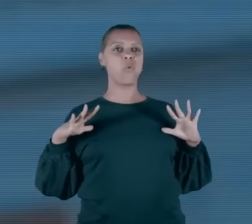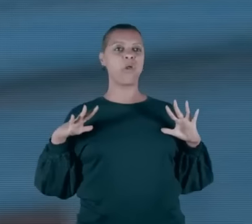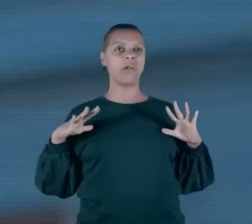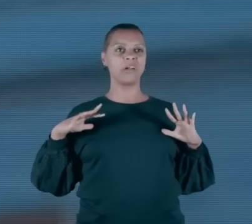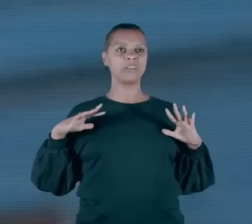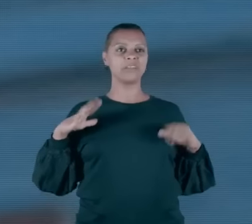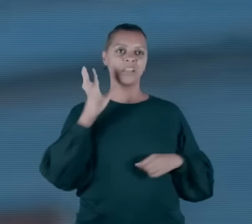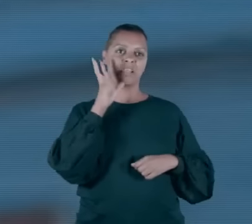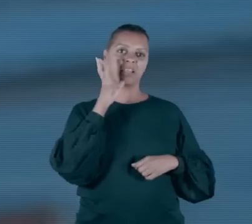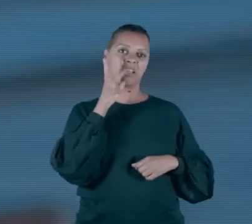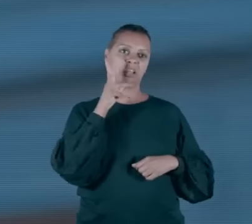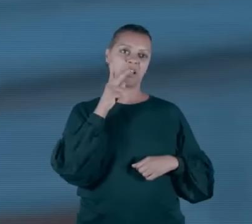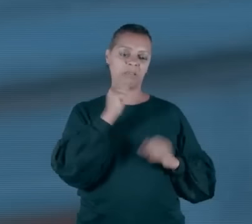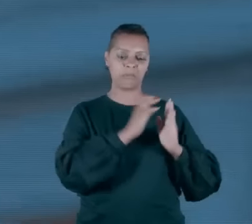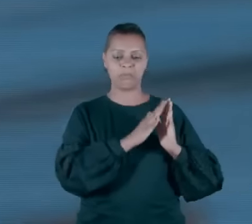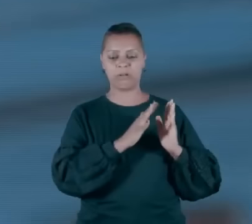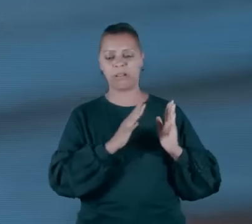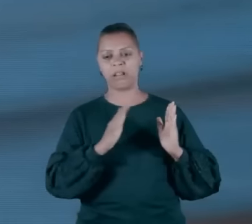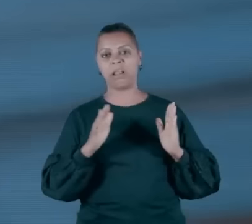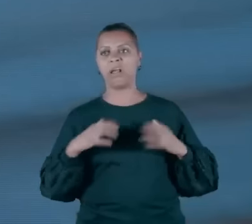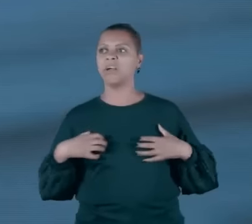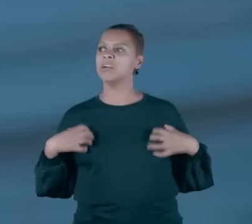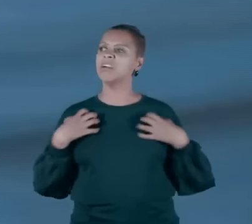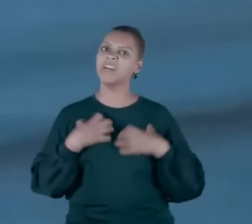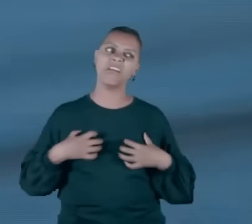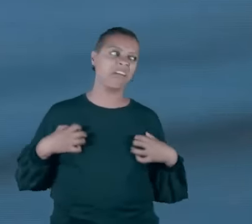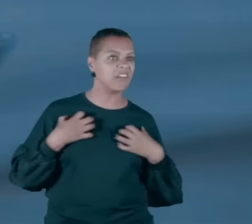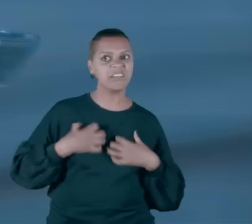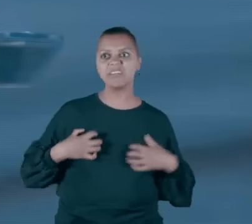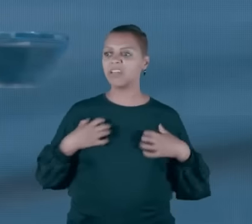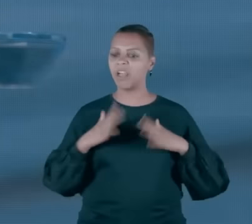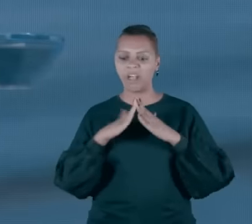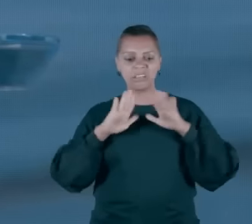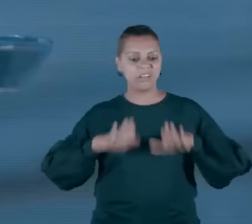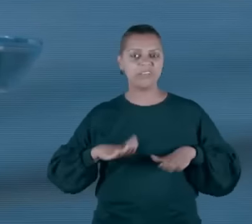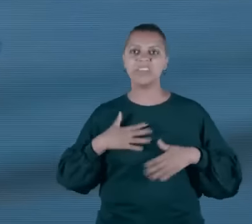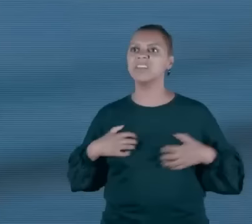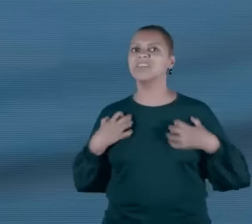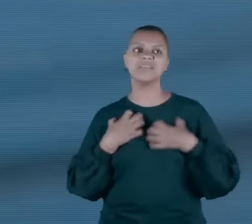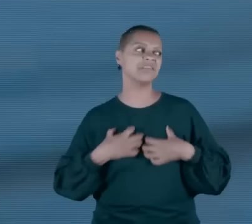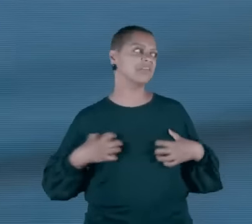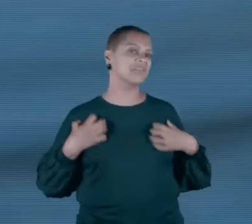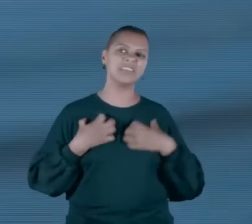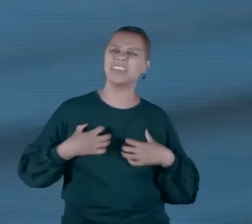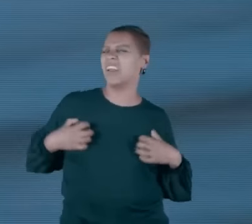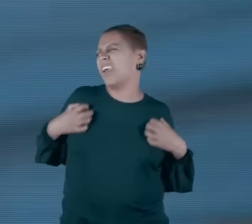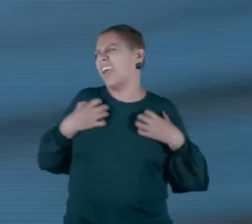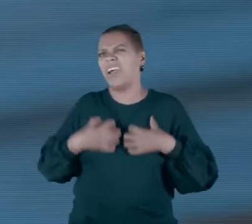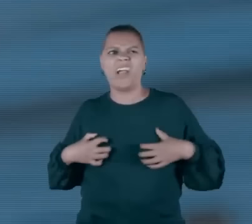tempo ele foi ficando meio injuriado de ter que fazer aula online começou a